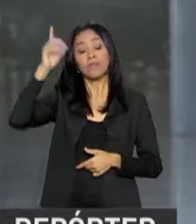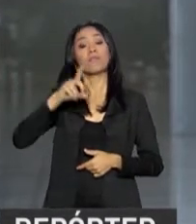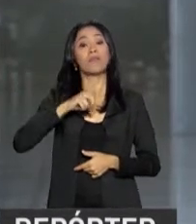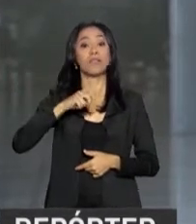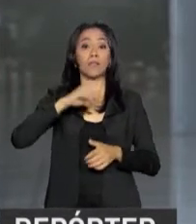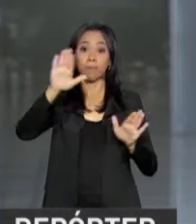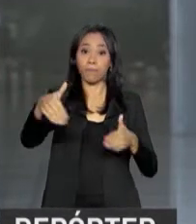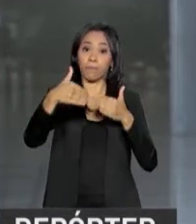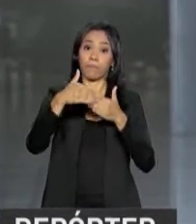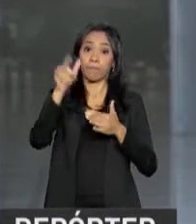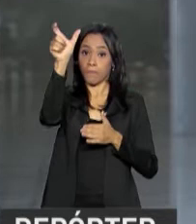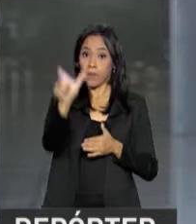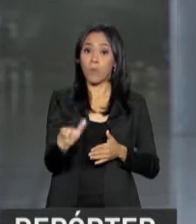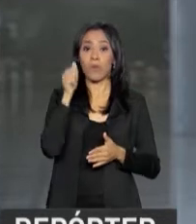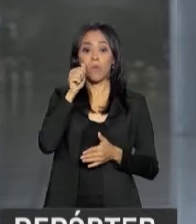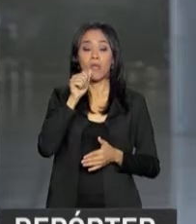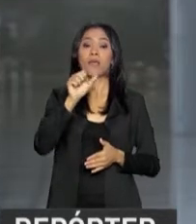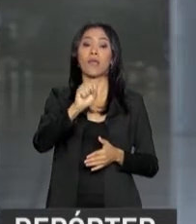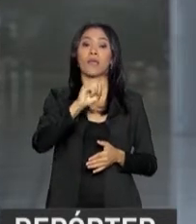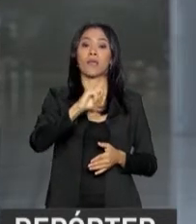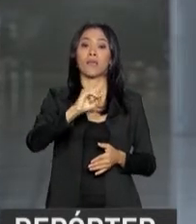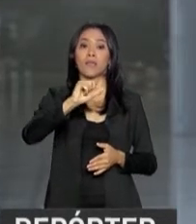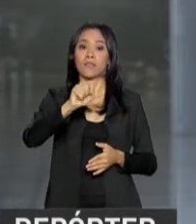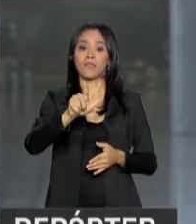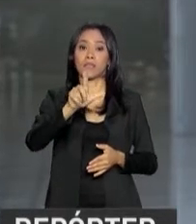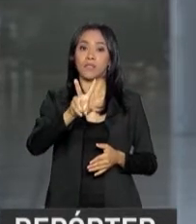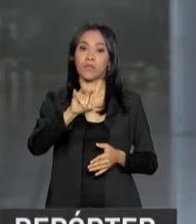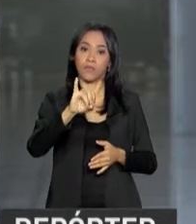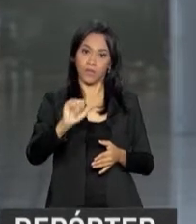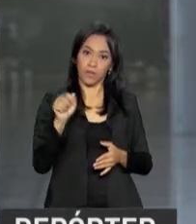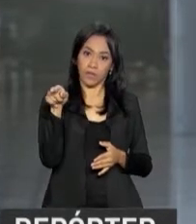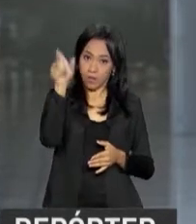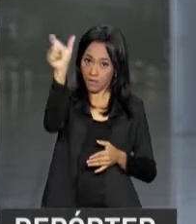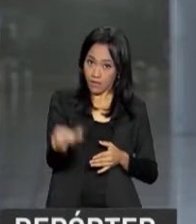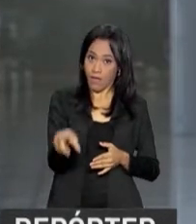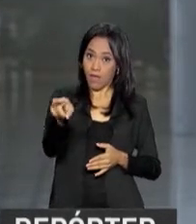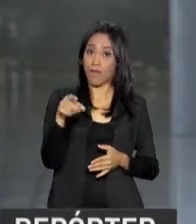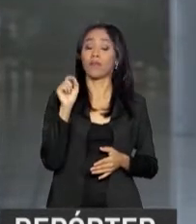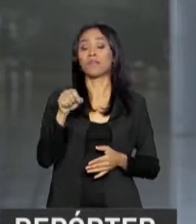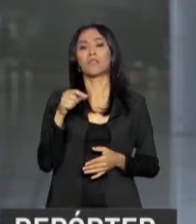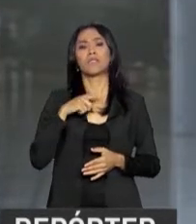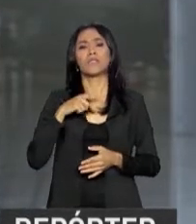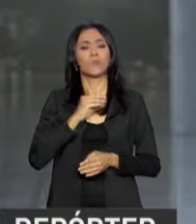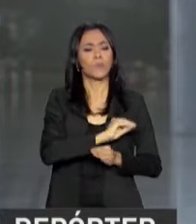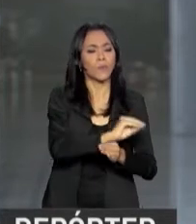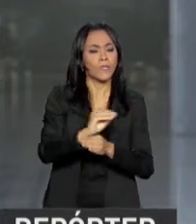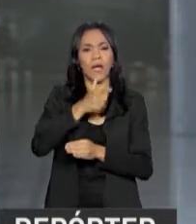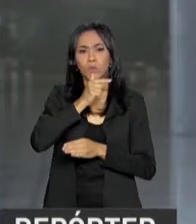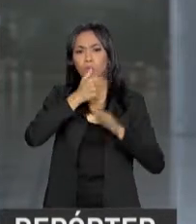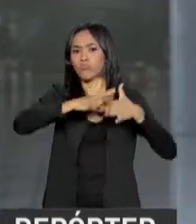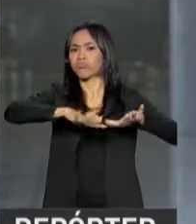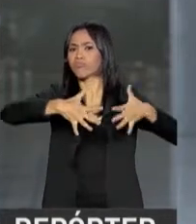sylvia earle que é presidente da amcham buy que é uma entidade que busca salvar os oceanos de